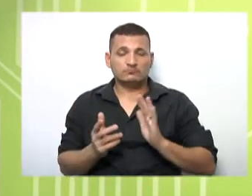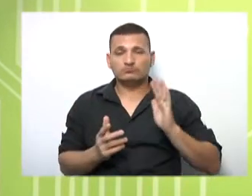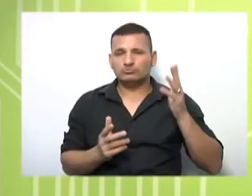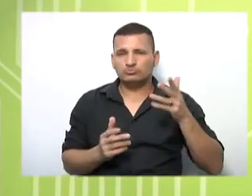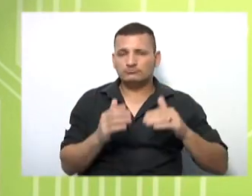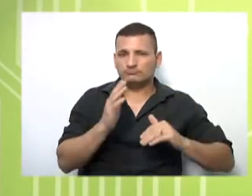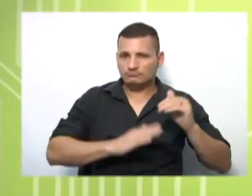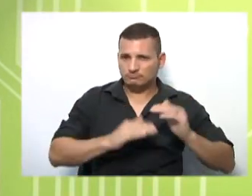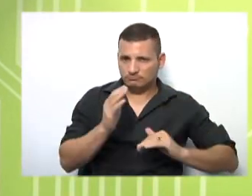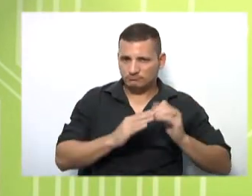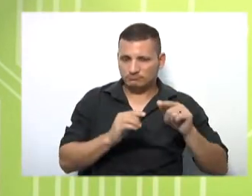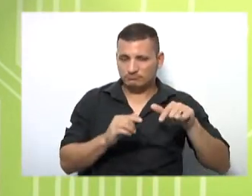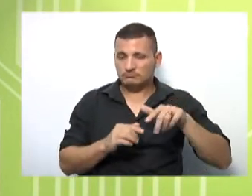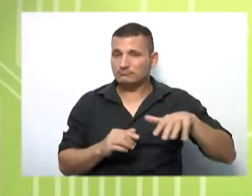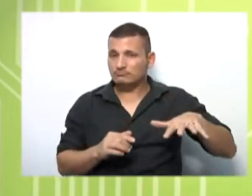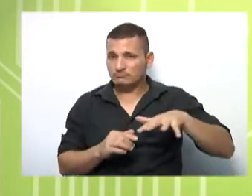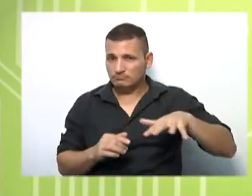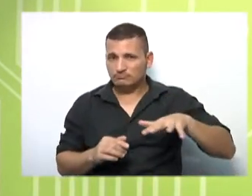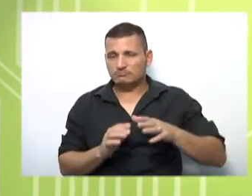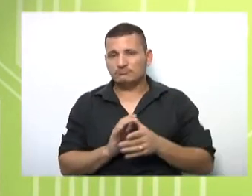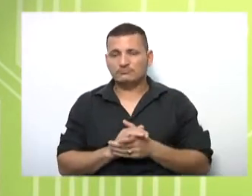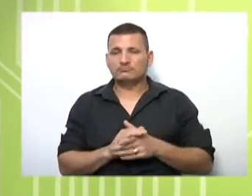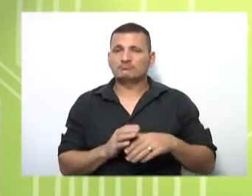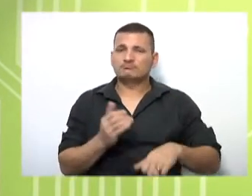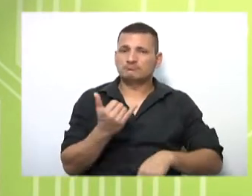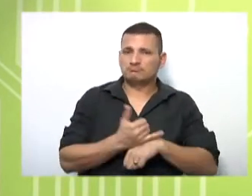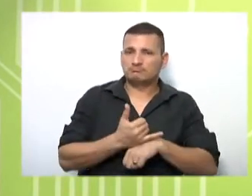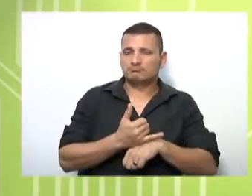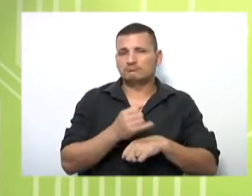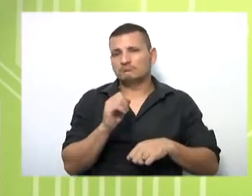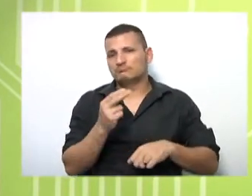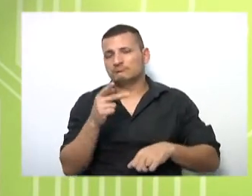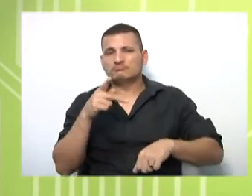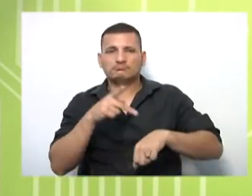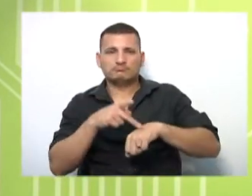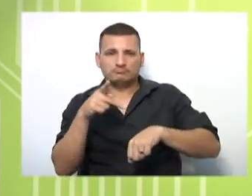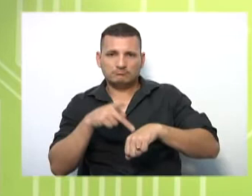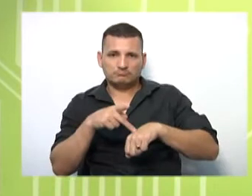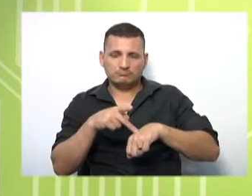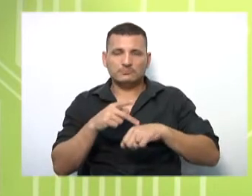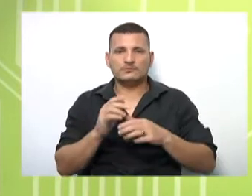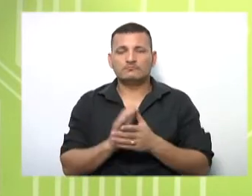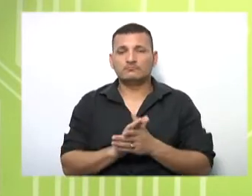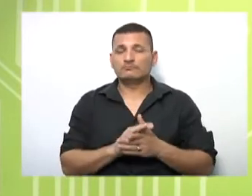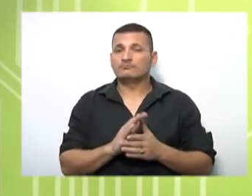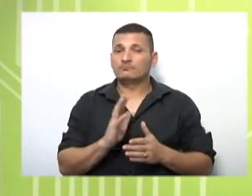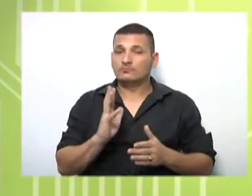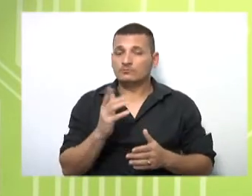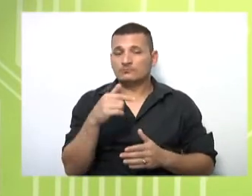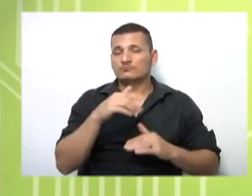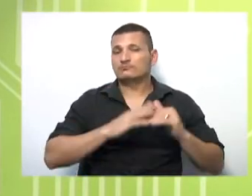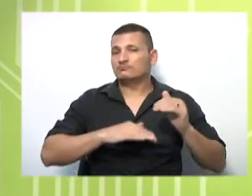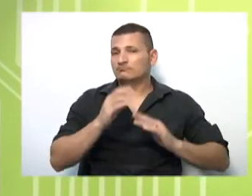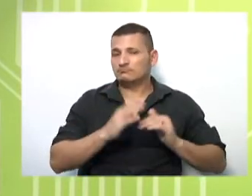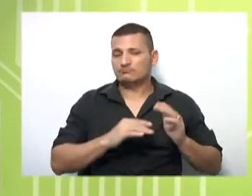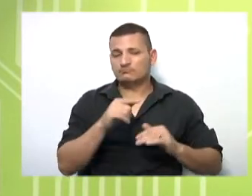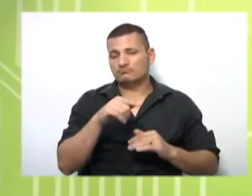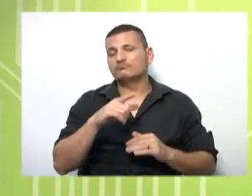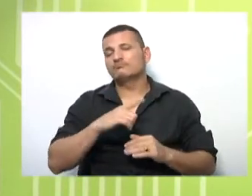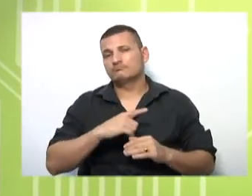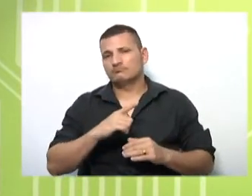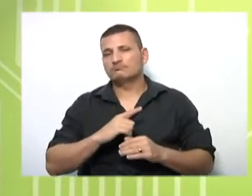produção dos minerais, sejam eles metais ou pedras preciosas ou semi-preciosas, todos esses profissionais são beneficiados